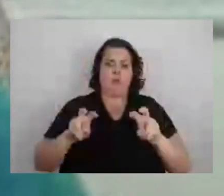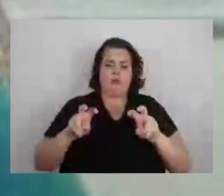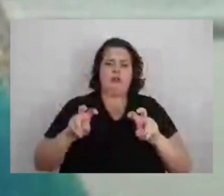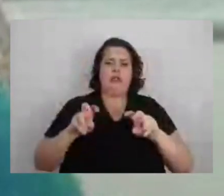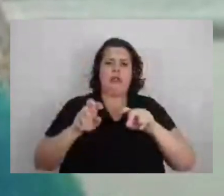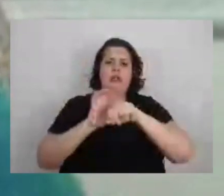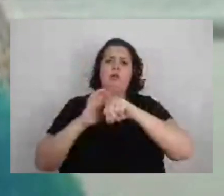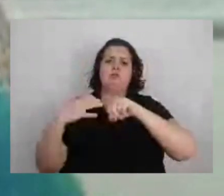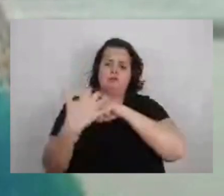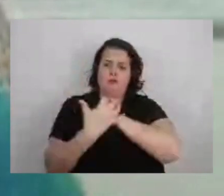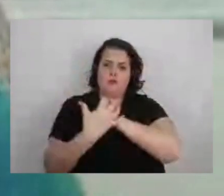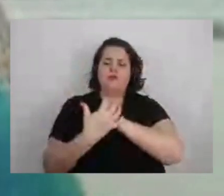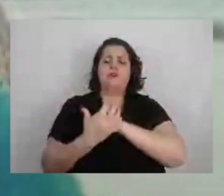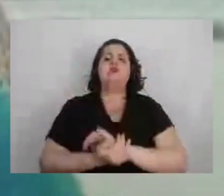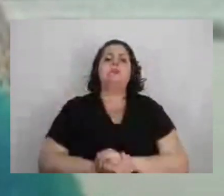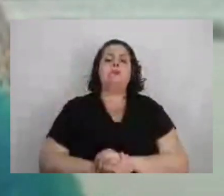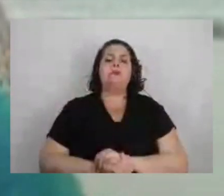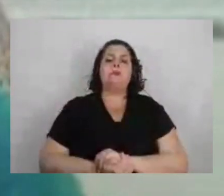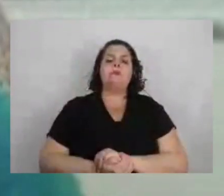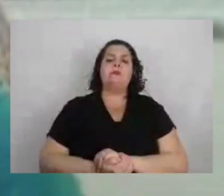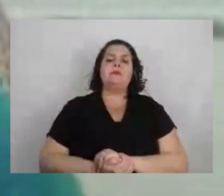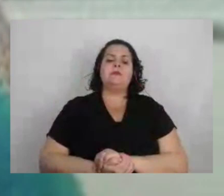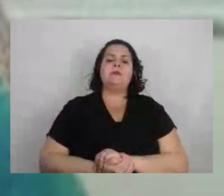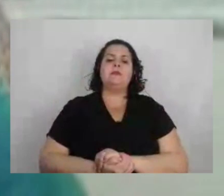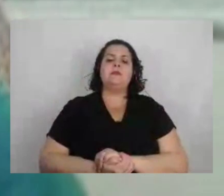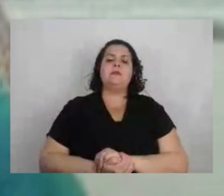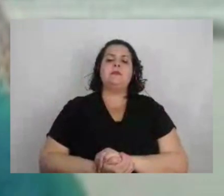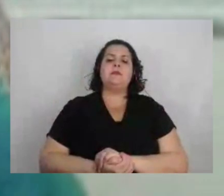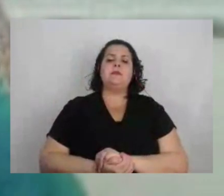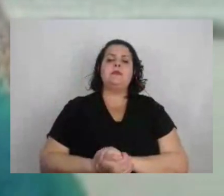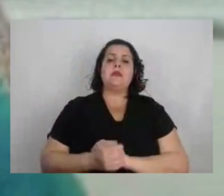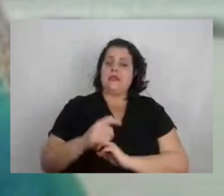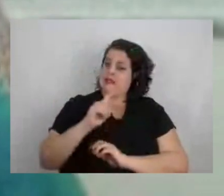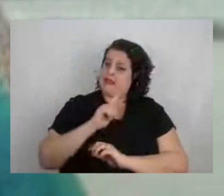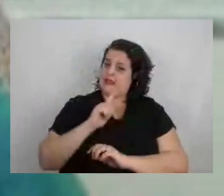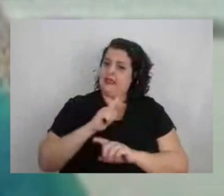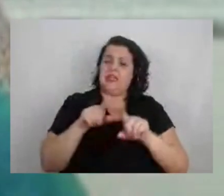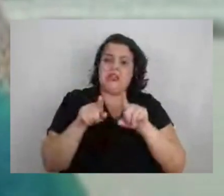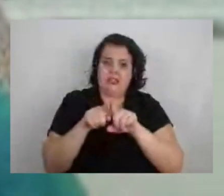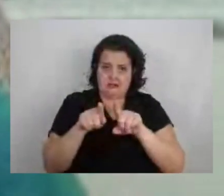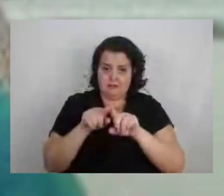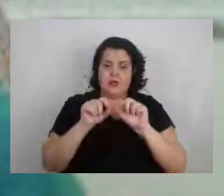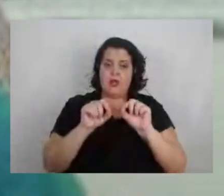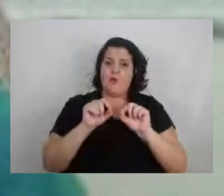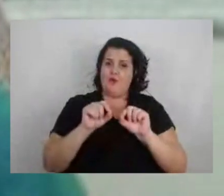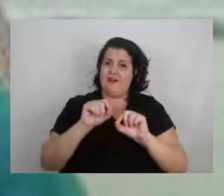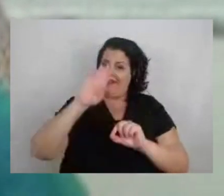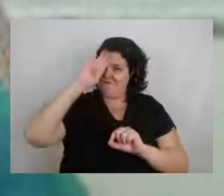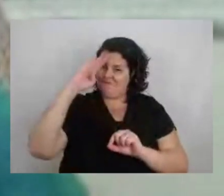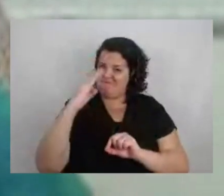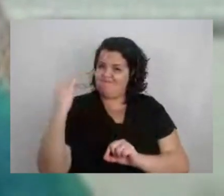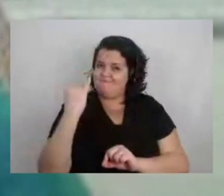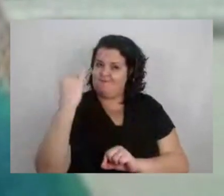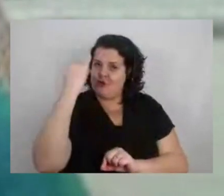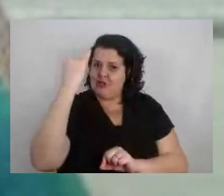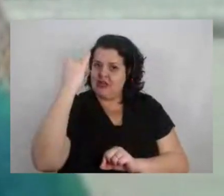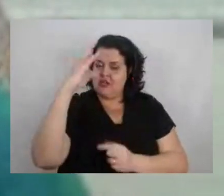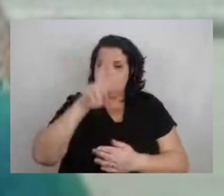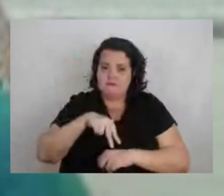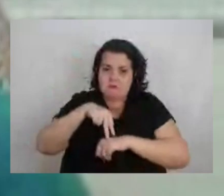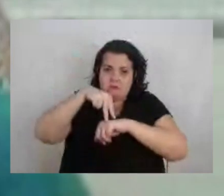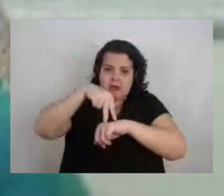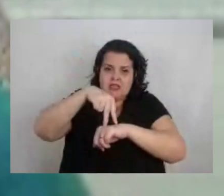também um aspecto bastante importante, que é a participação das universidades em